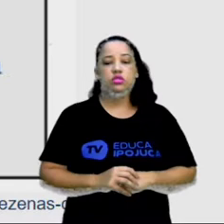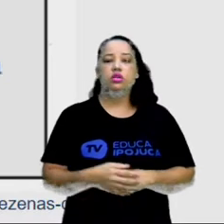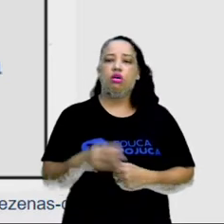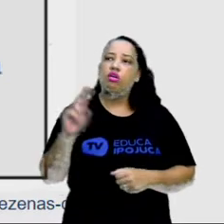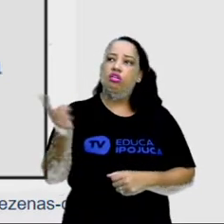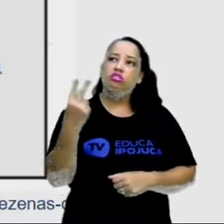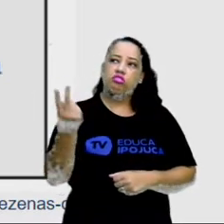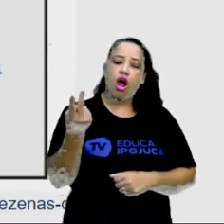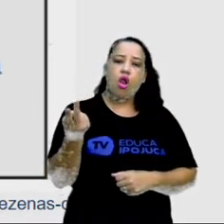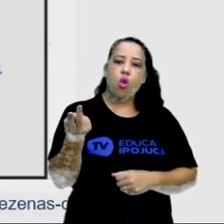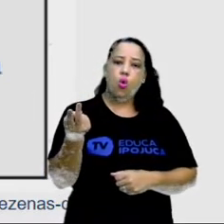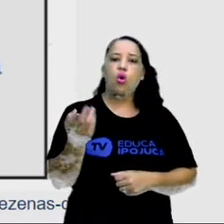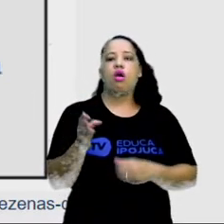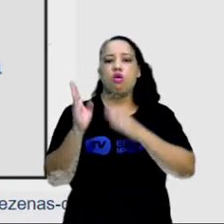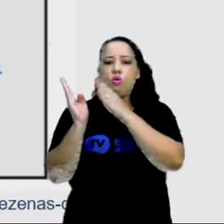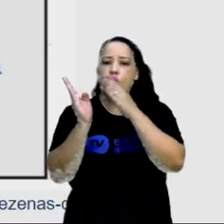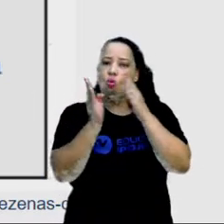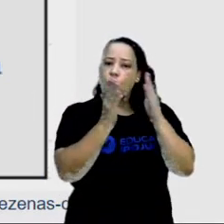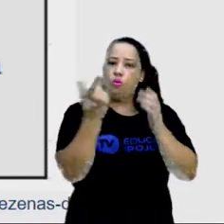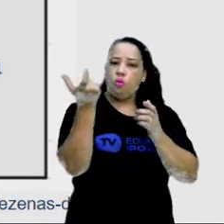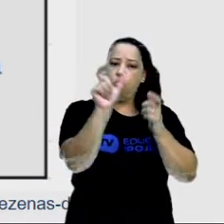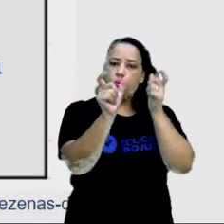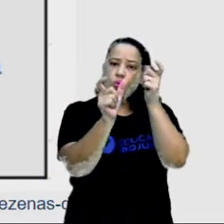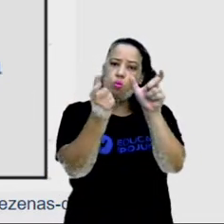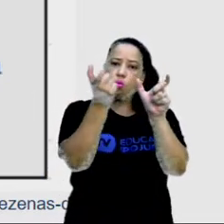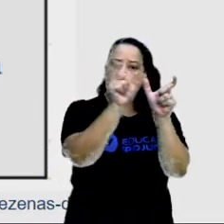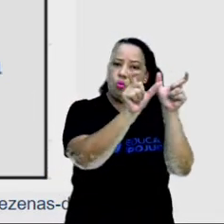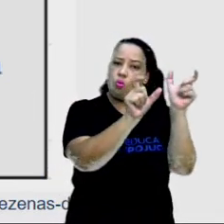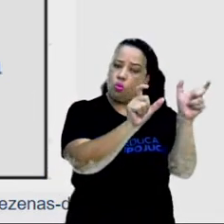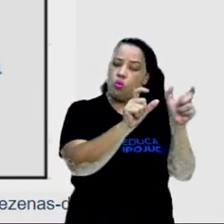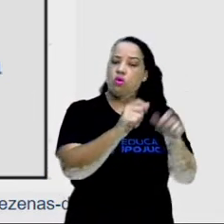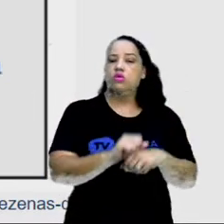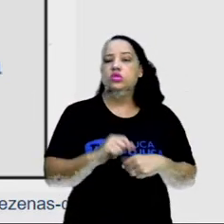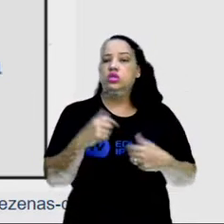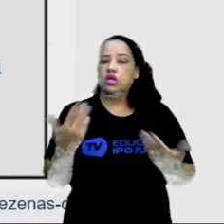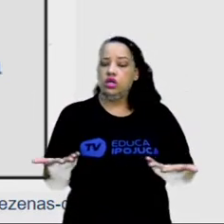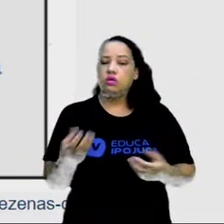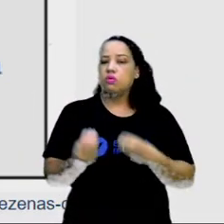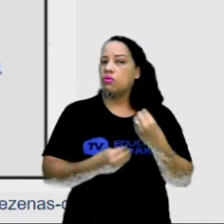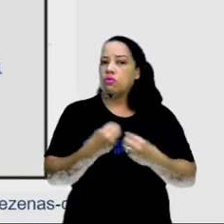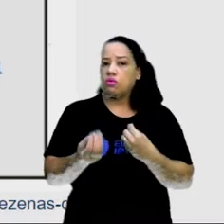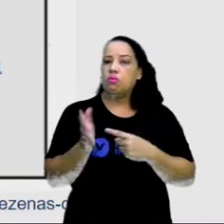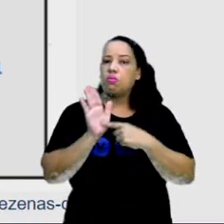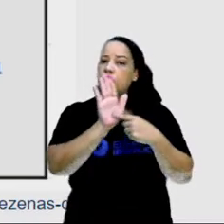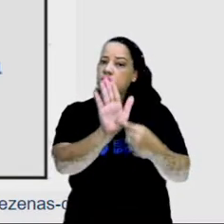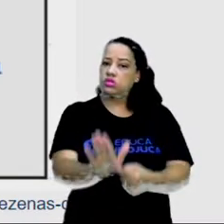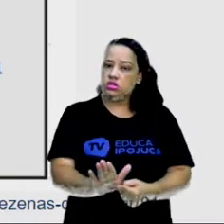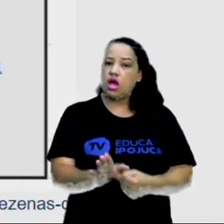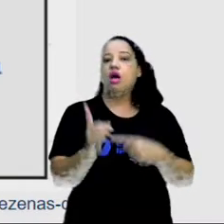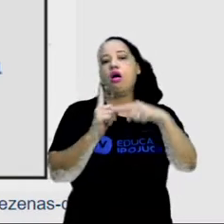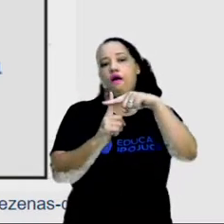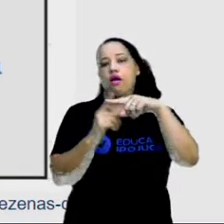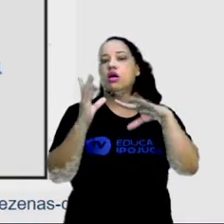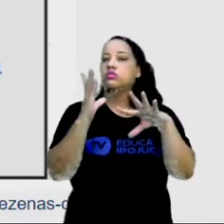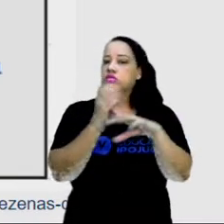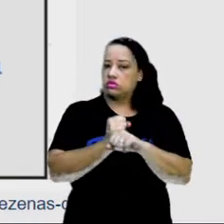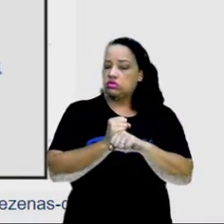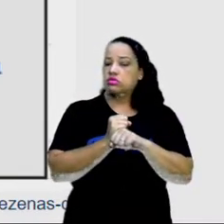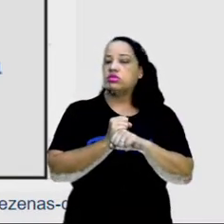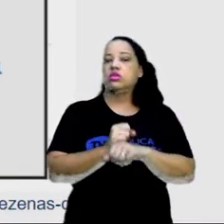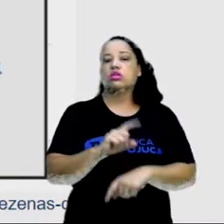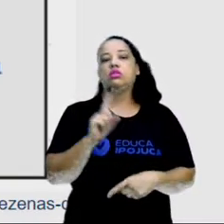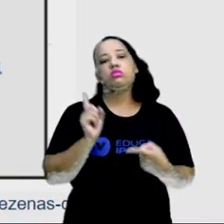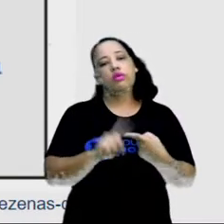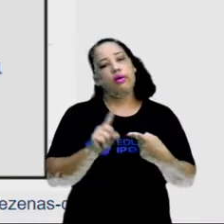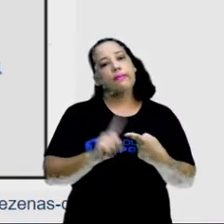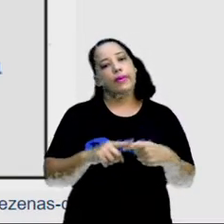valor posicional, ou seja, o valor que é apresentado, sendo apresentado numa forma de adição ou também, se